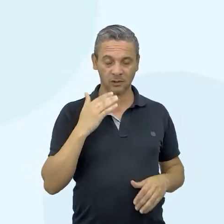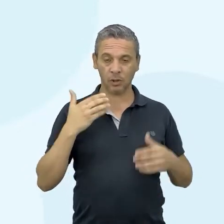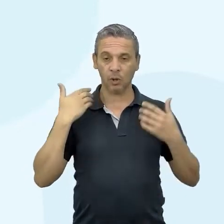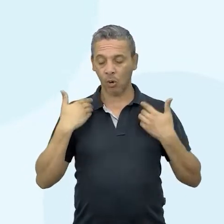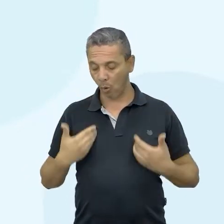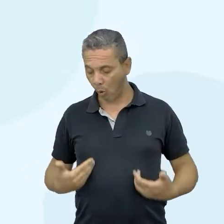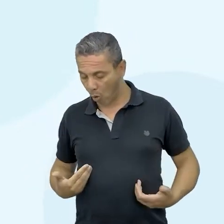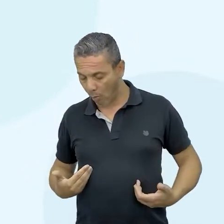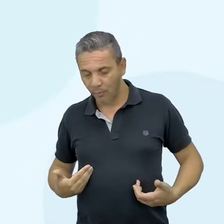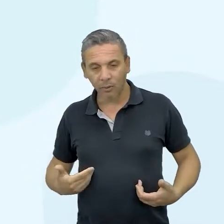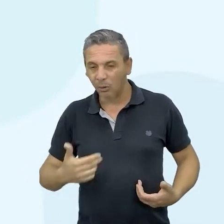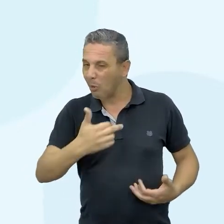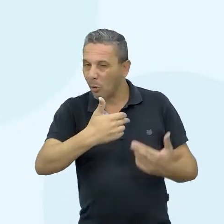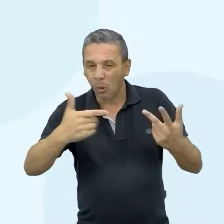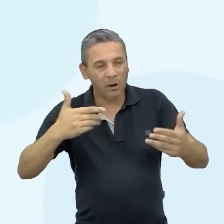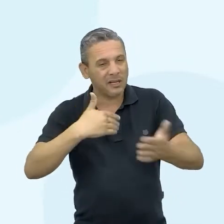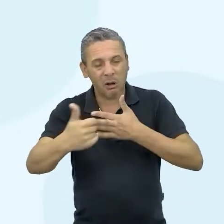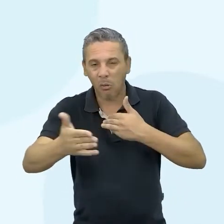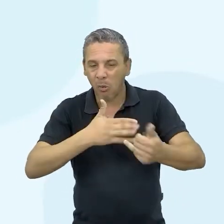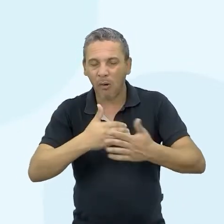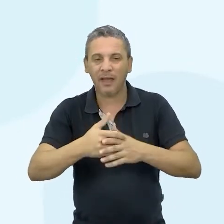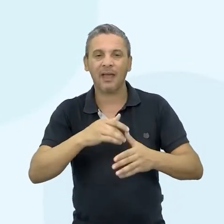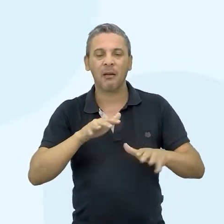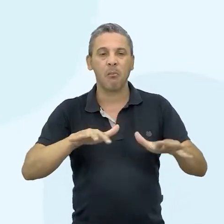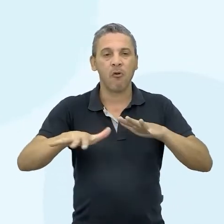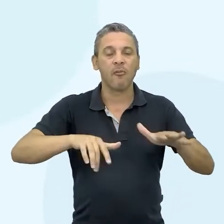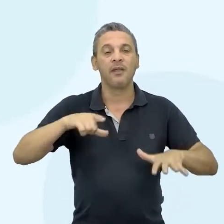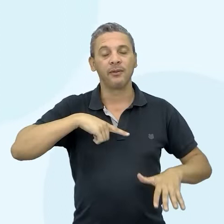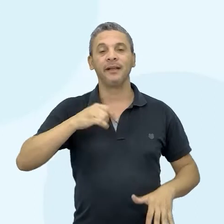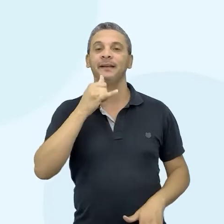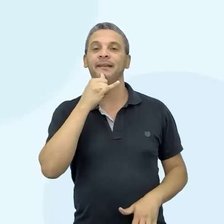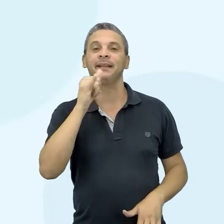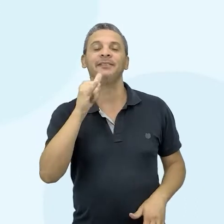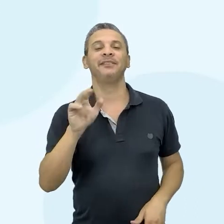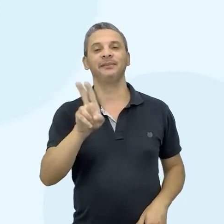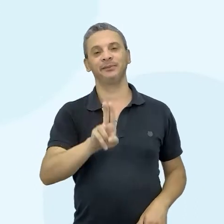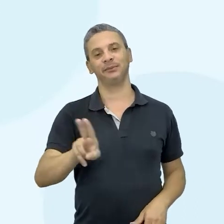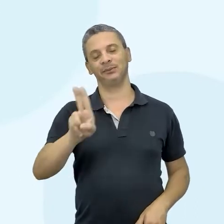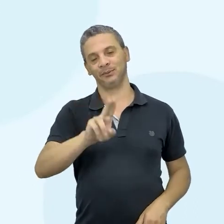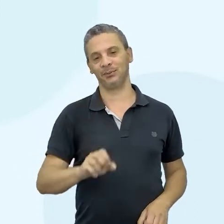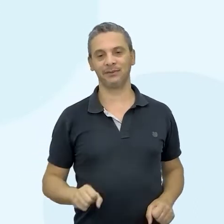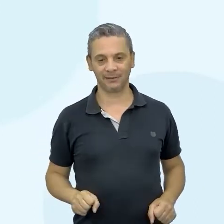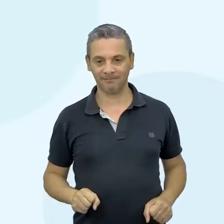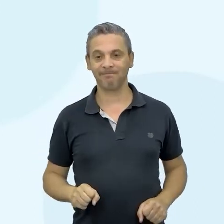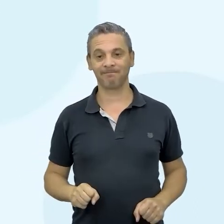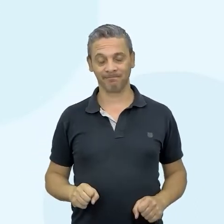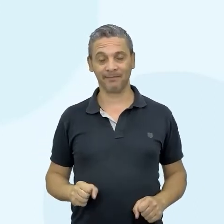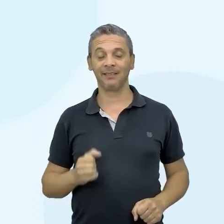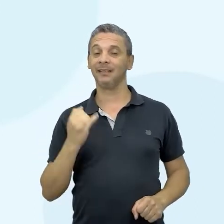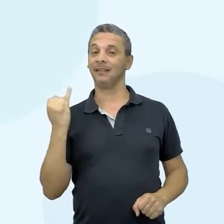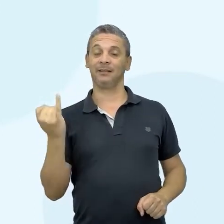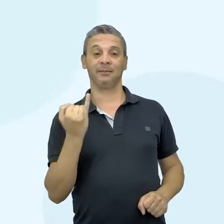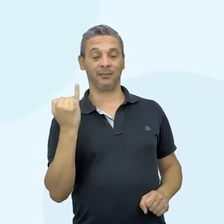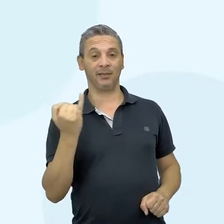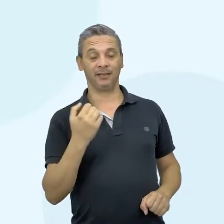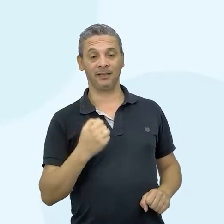corpos que realizam movimento, eles estão consumindo energia. A natureza pede em troca a